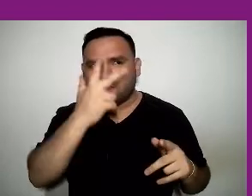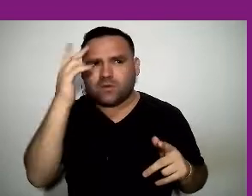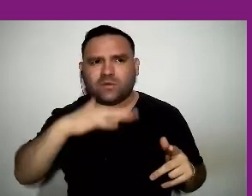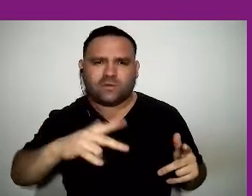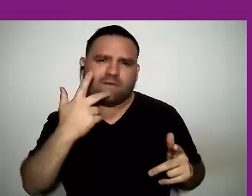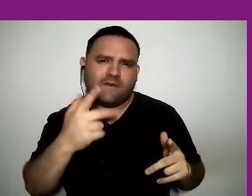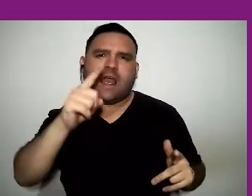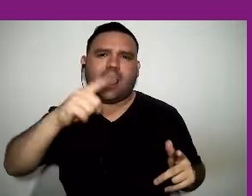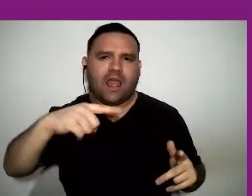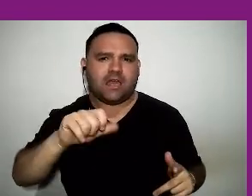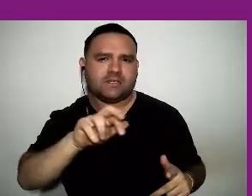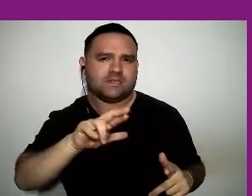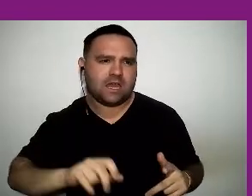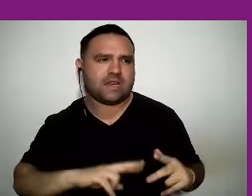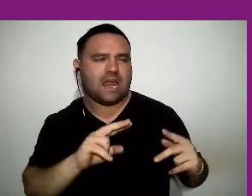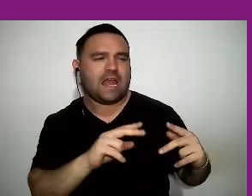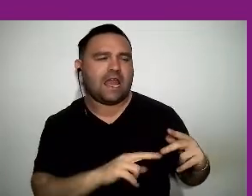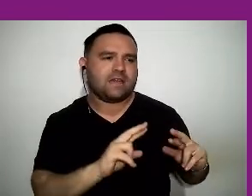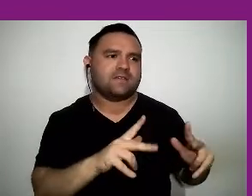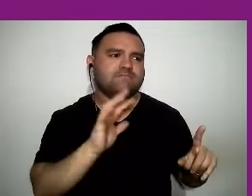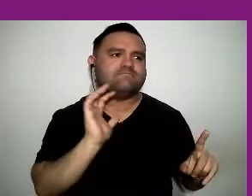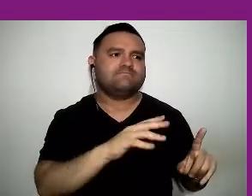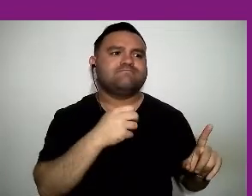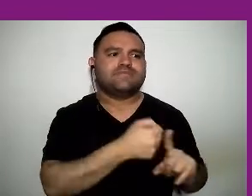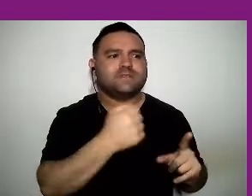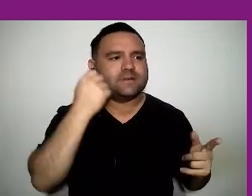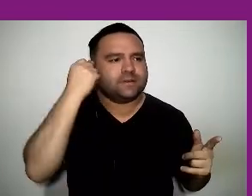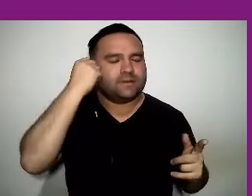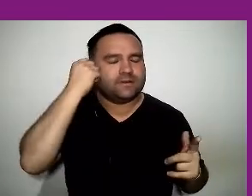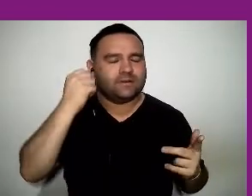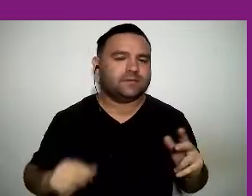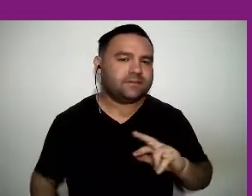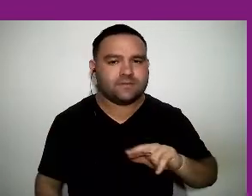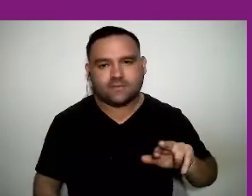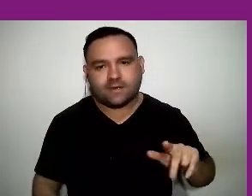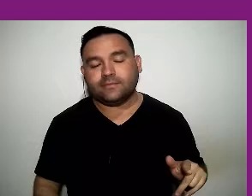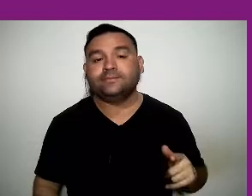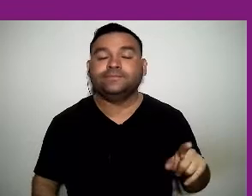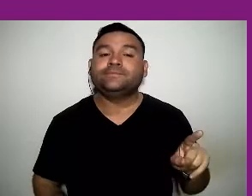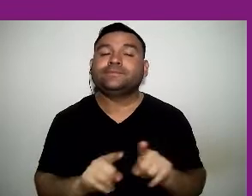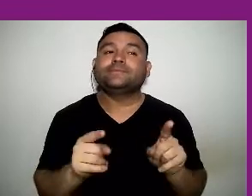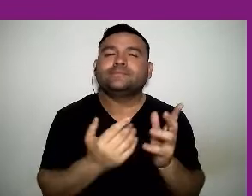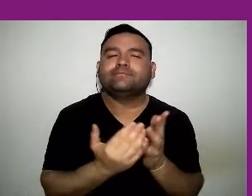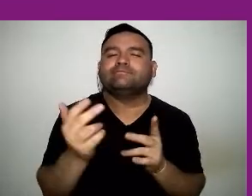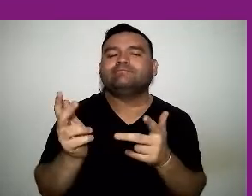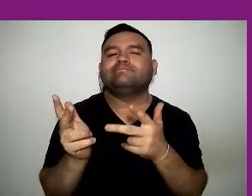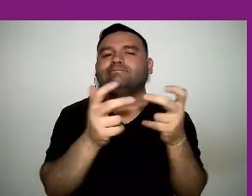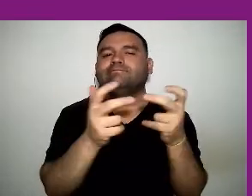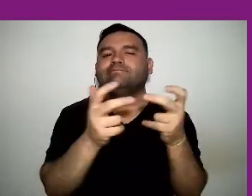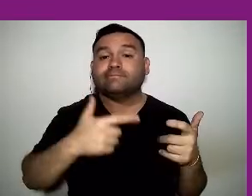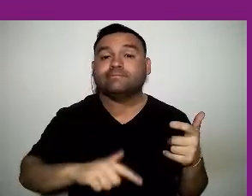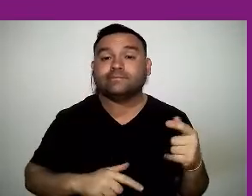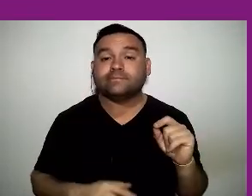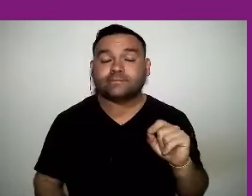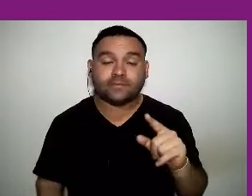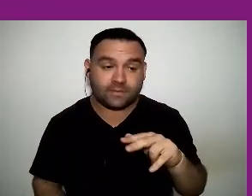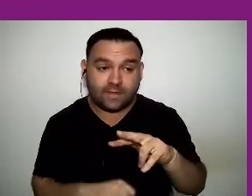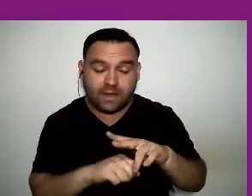dizerem que aquilo seria uma causa de SARA. E começamos a ver também que